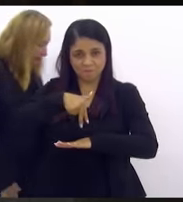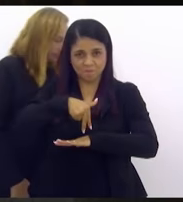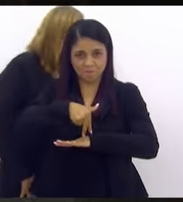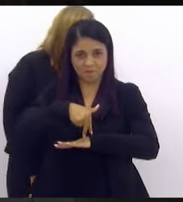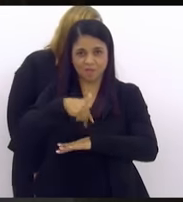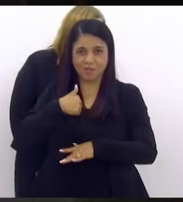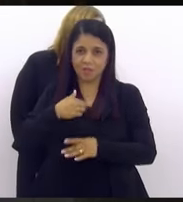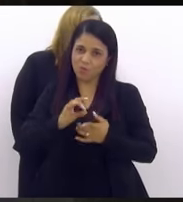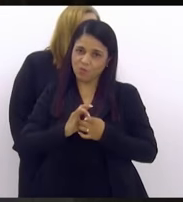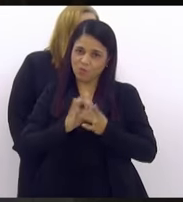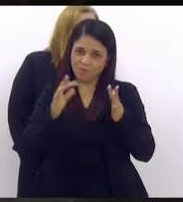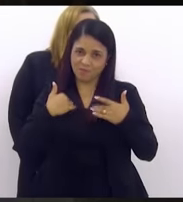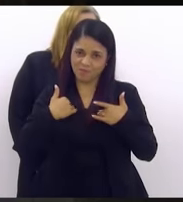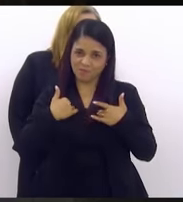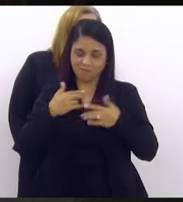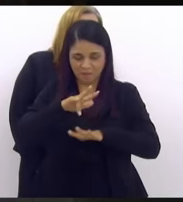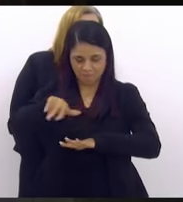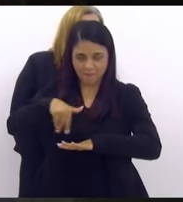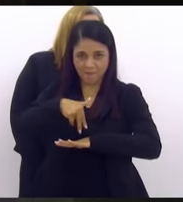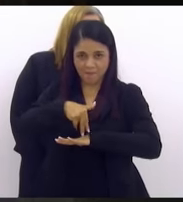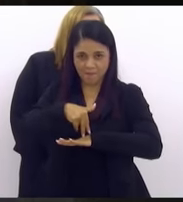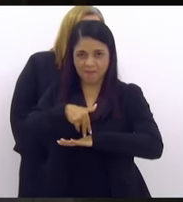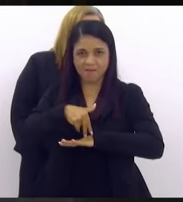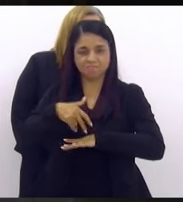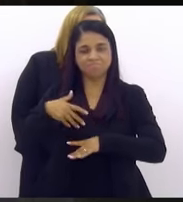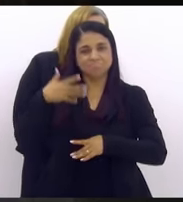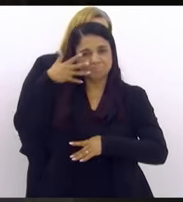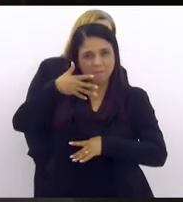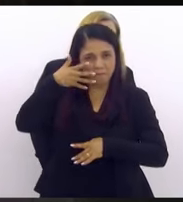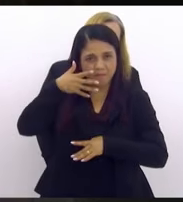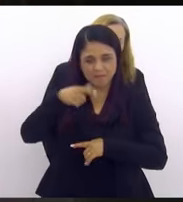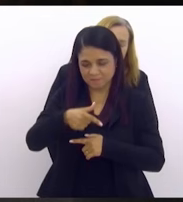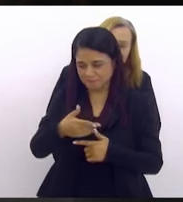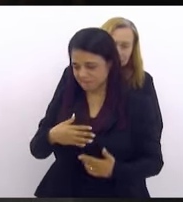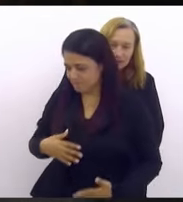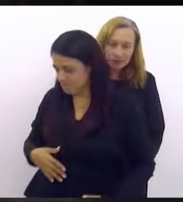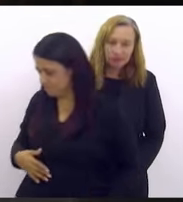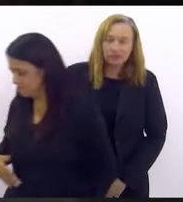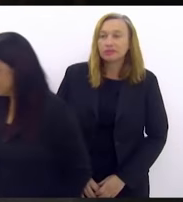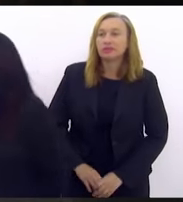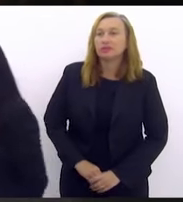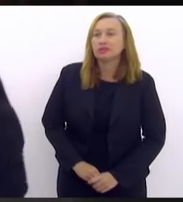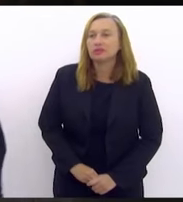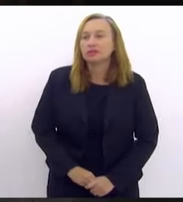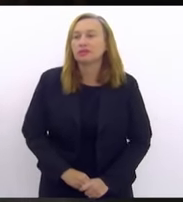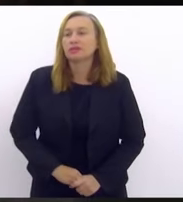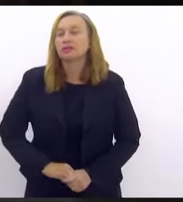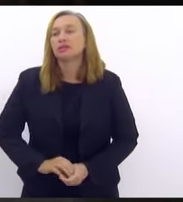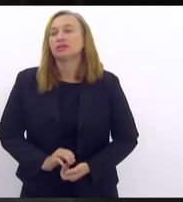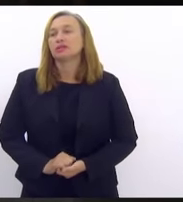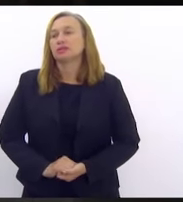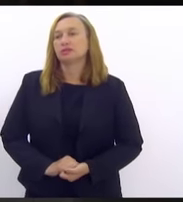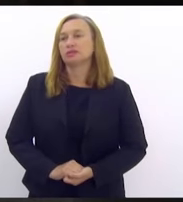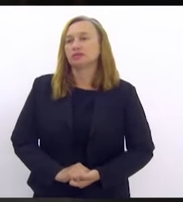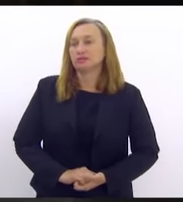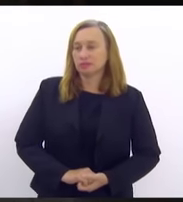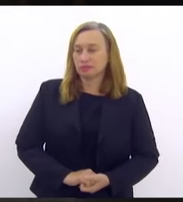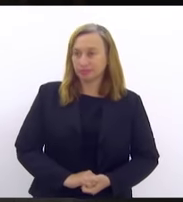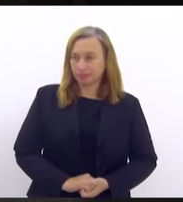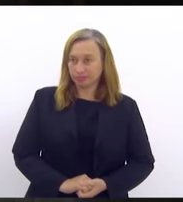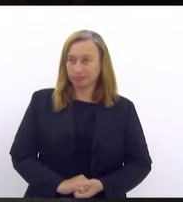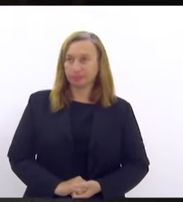eu tomo a liberdade para vir à Tribuna exatamente por essa razão razão afeta o meu Ofício profissional